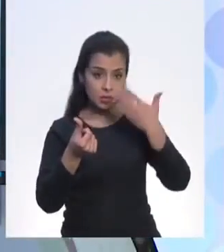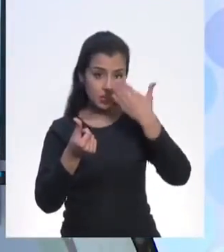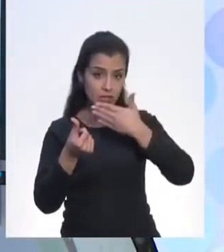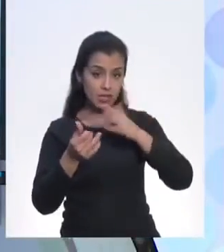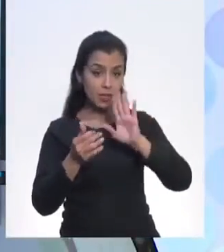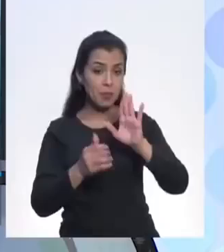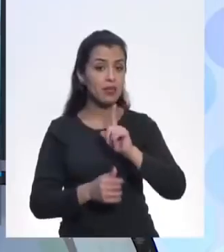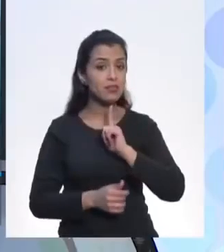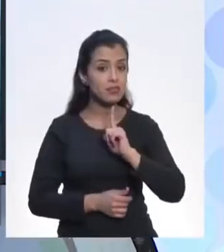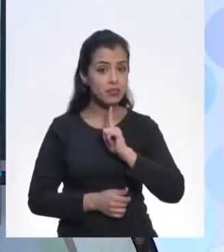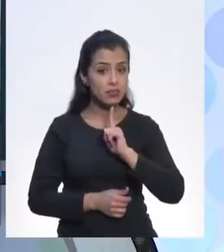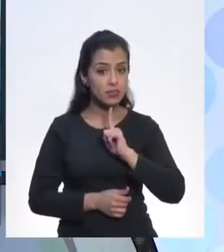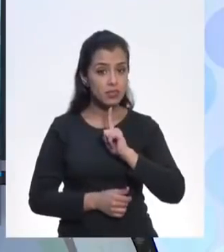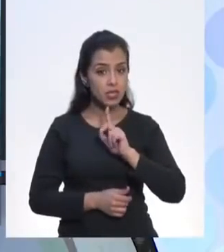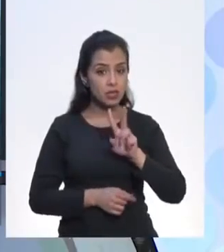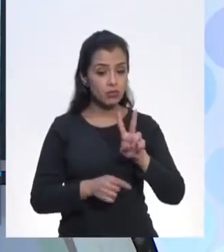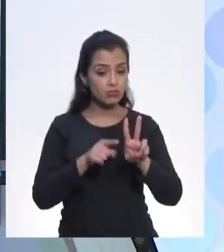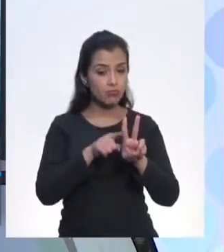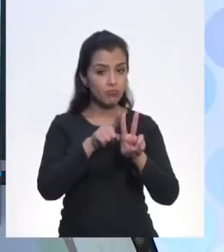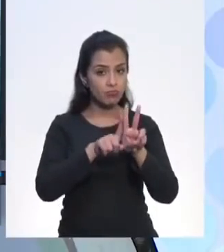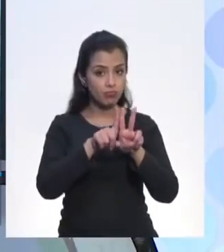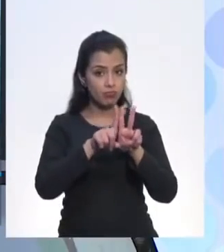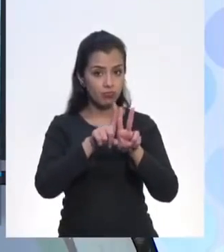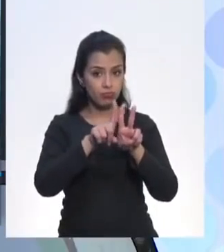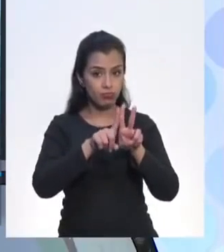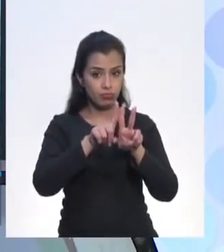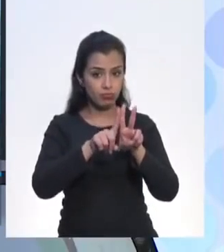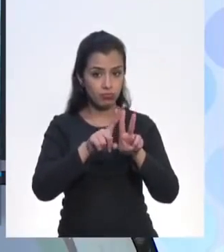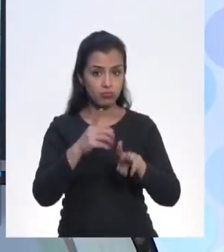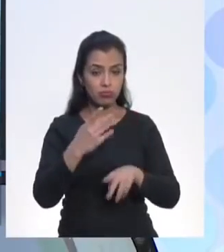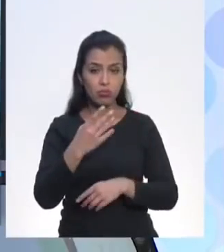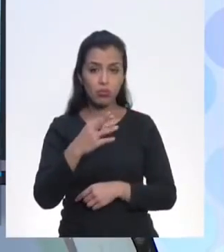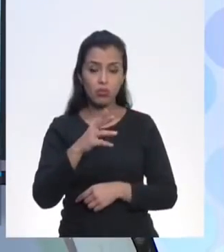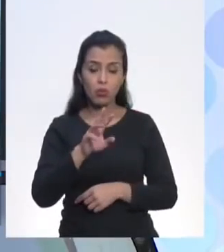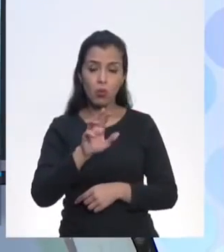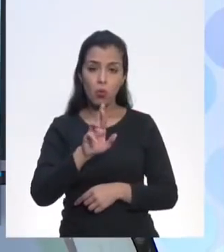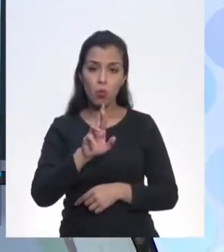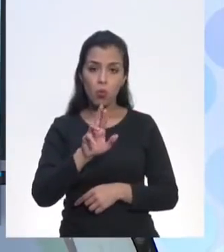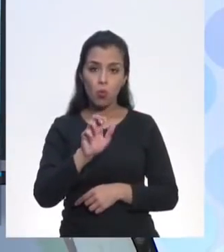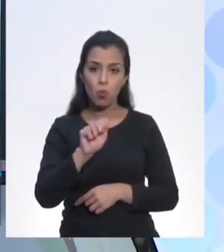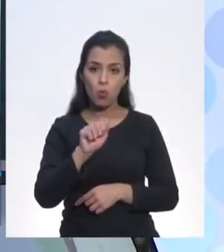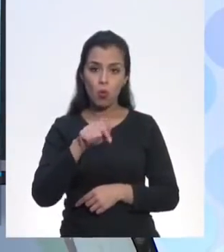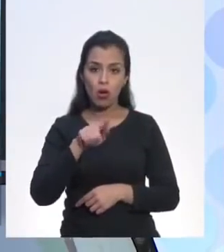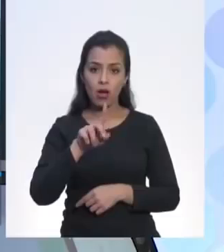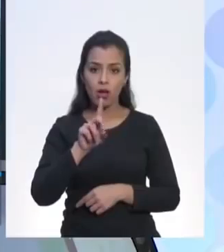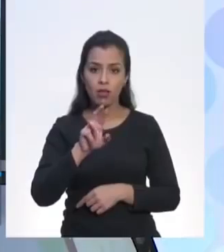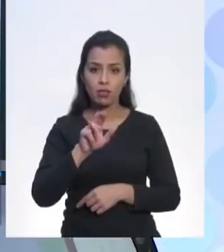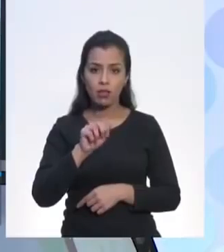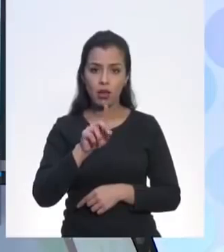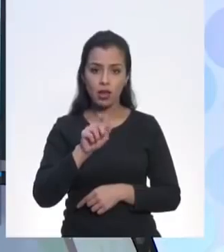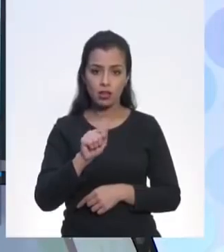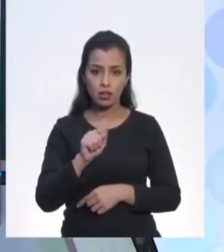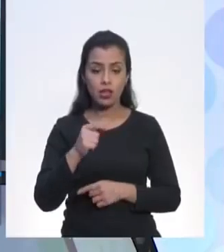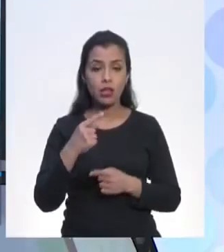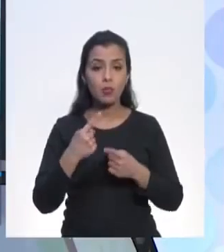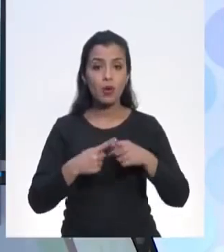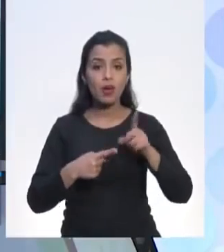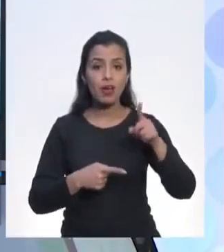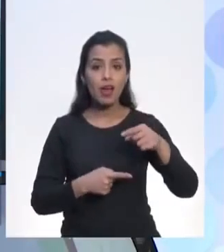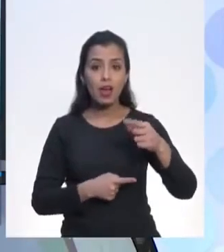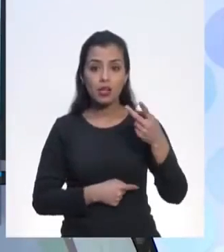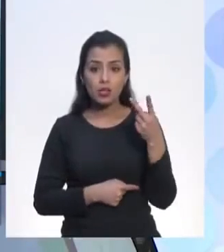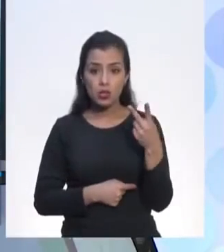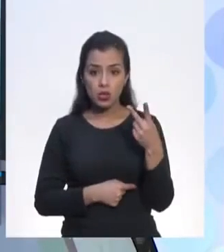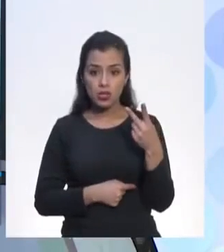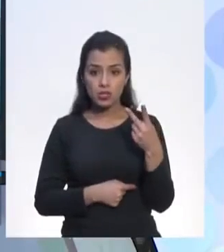ela tem um índice aqui, não é? Chama quadrada, porque o índice é 2. Então, lembra, eu